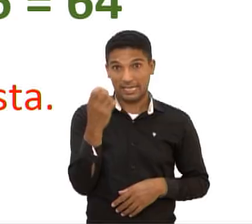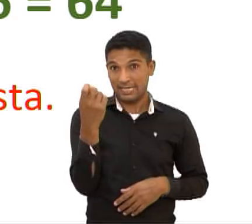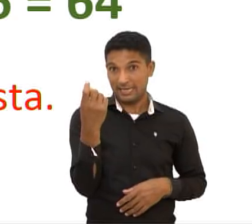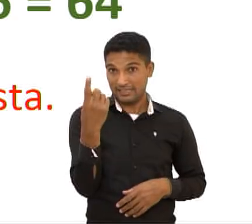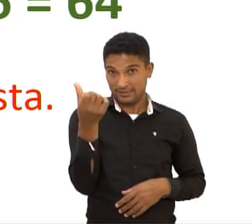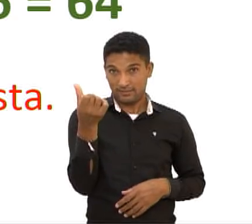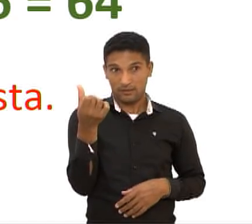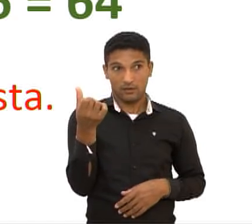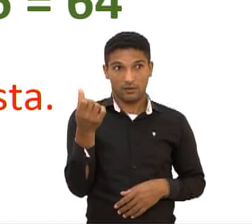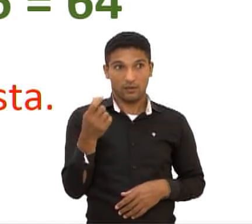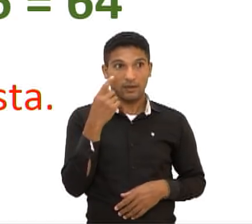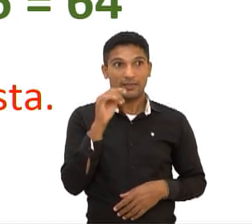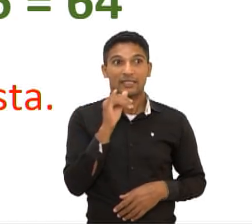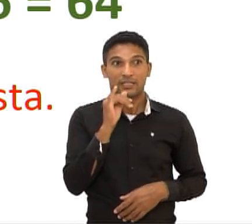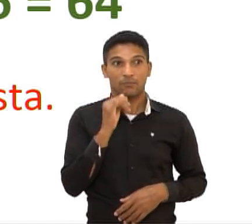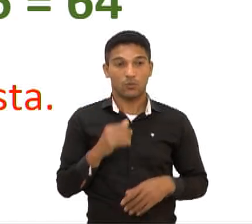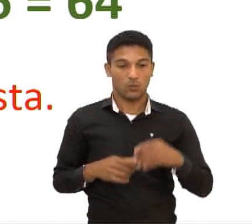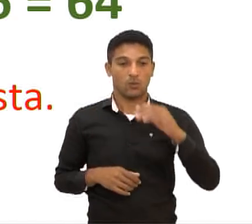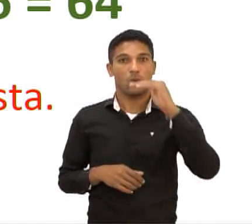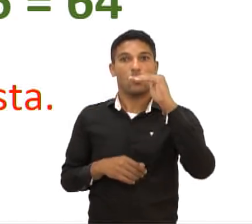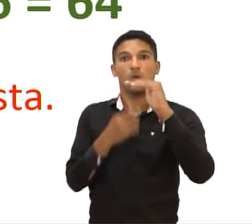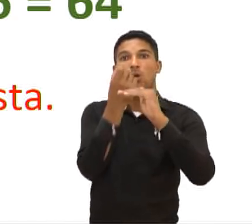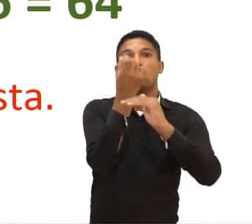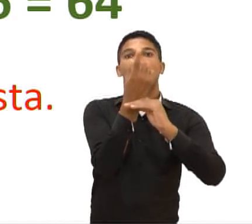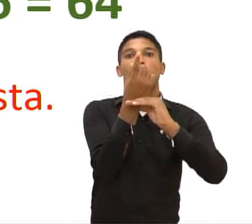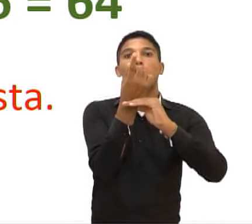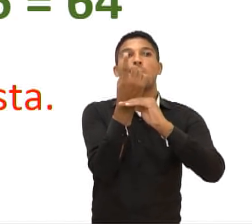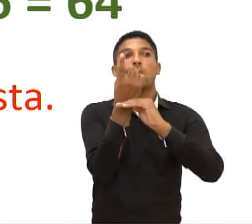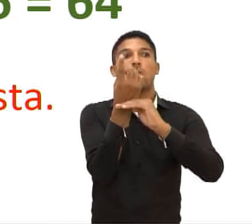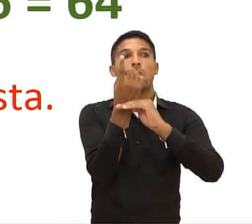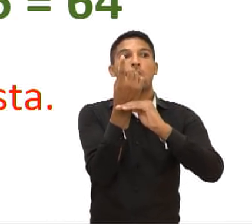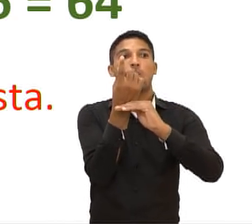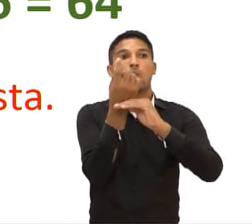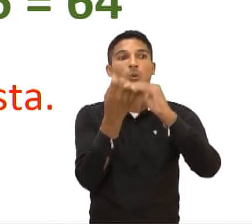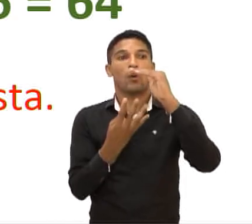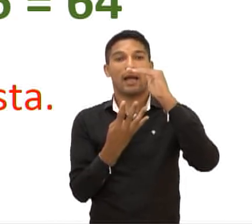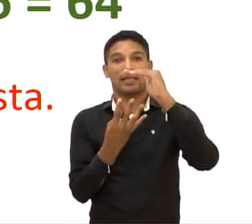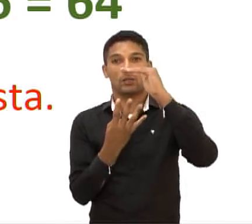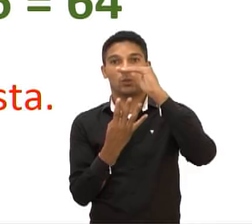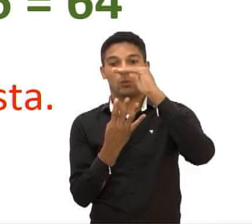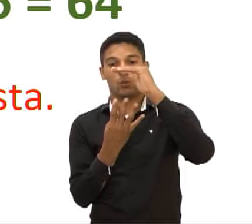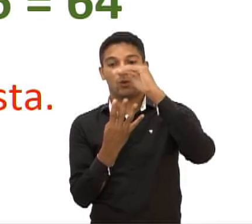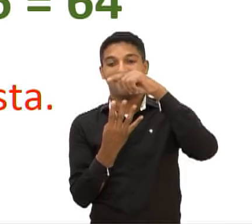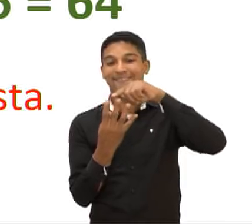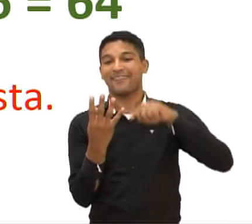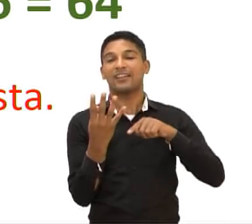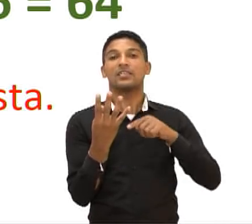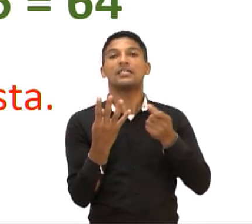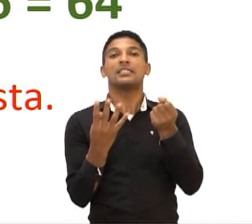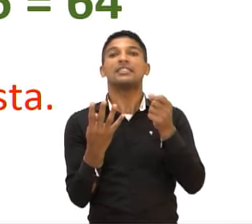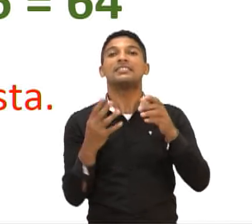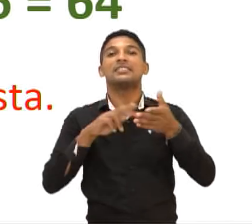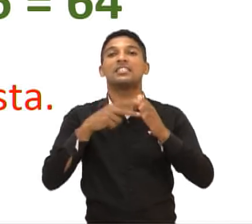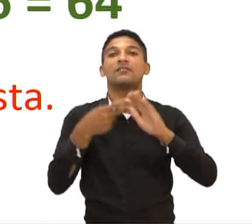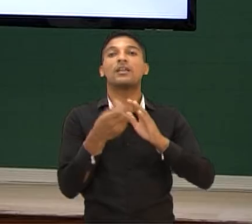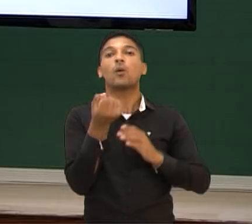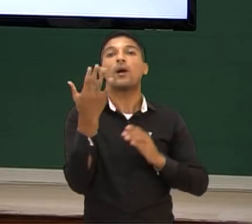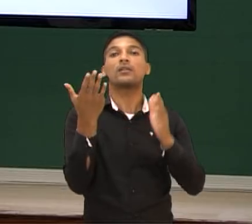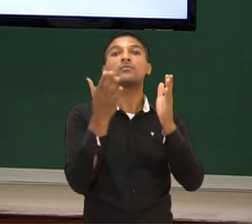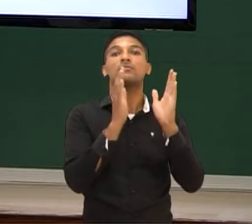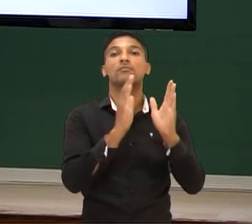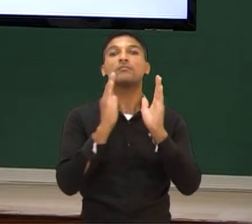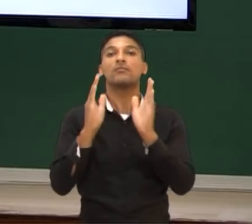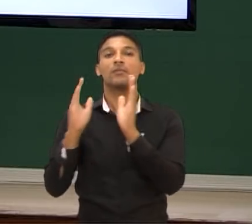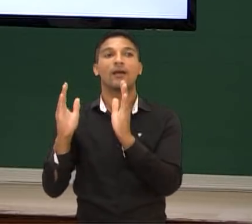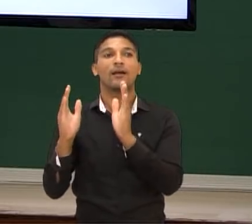Então, quer dizer que se é 1/4, esse 4 que está aqui corresponde ao total de quantas partes? De 4. Então, ó, 1,